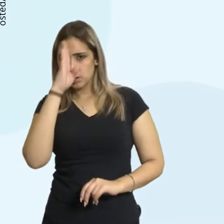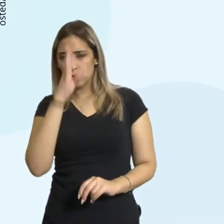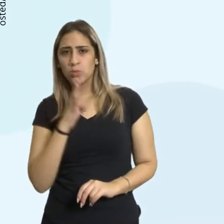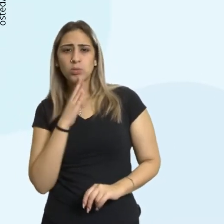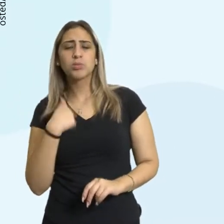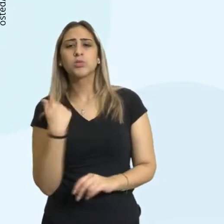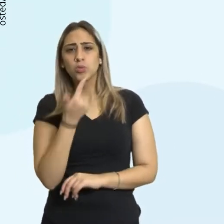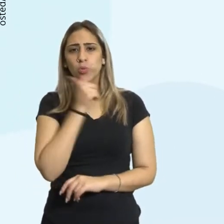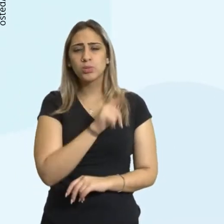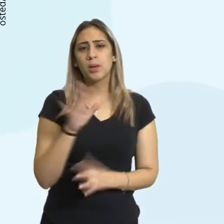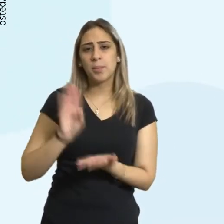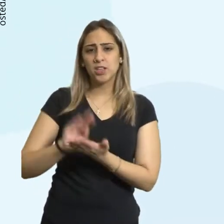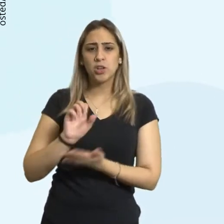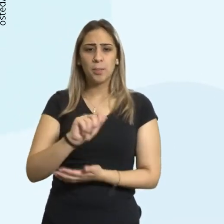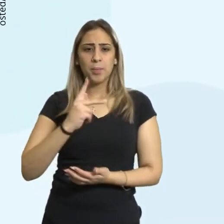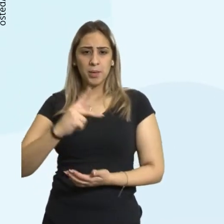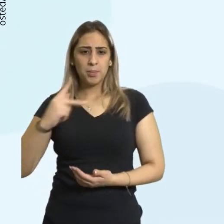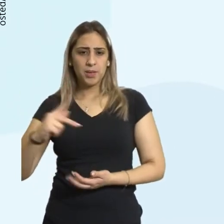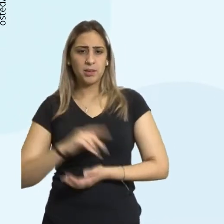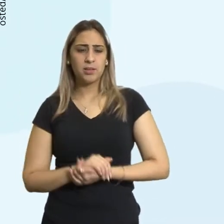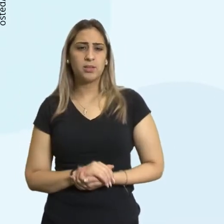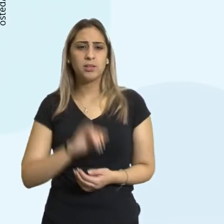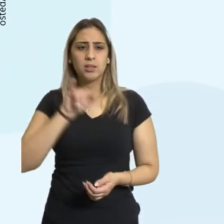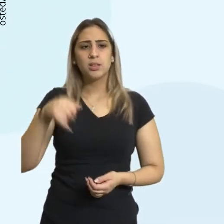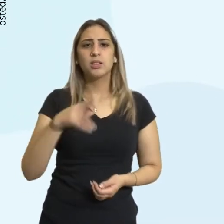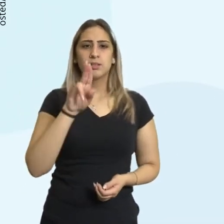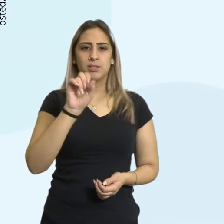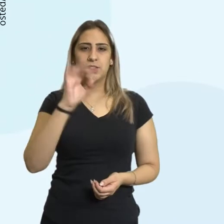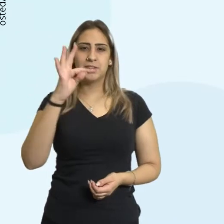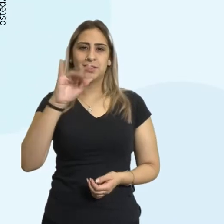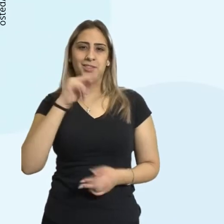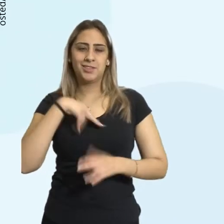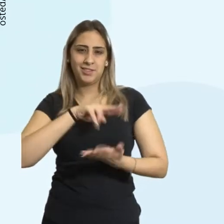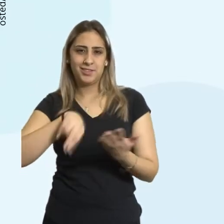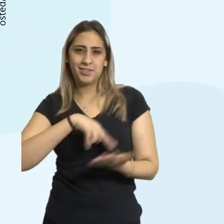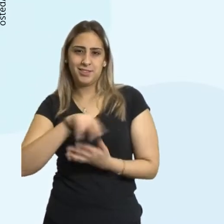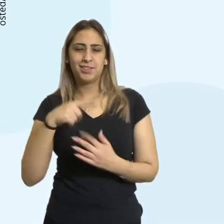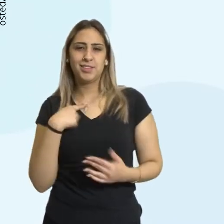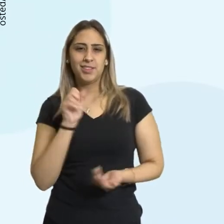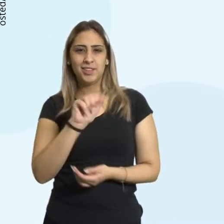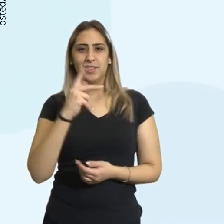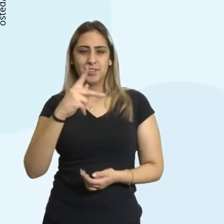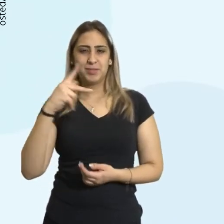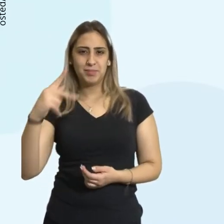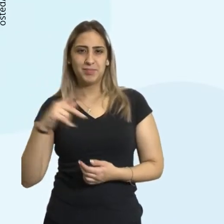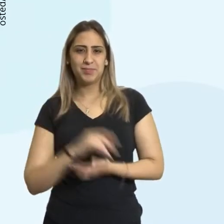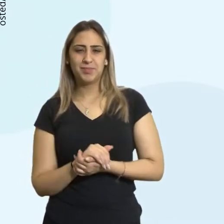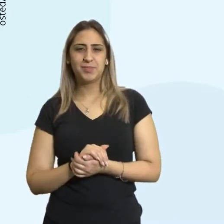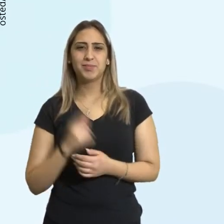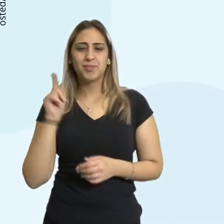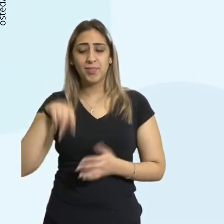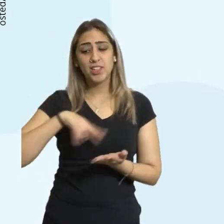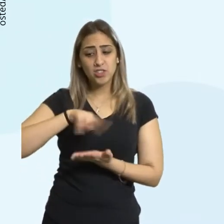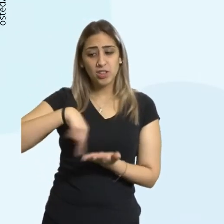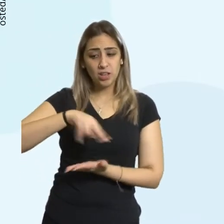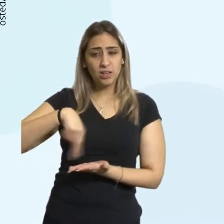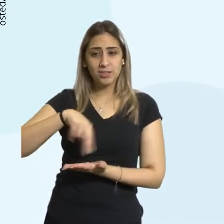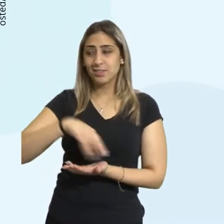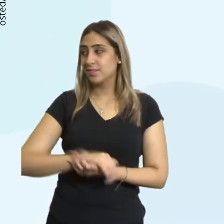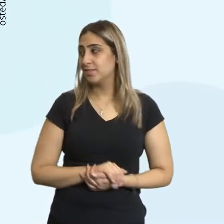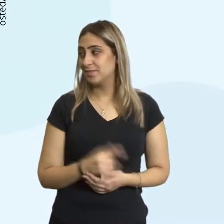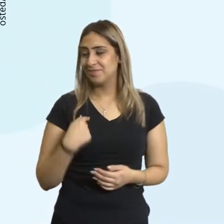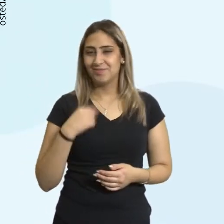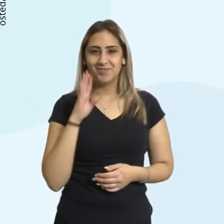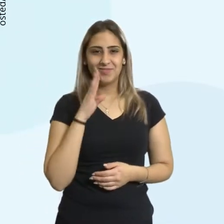consegue baixar no aplicativo como por exemplo de dance que são aplicativos esse dias dance é de dança né então